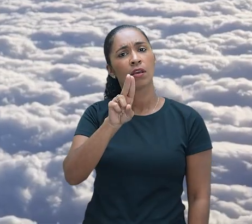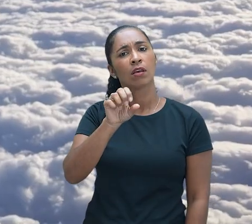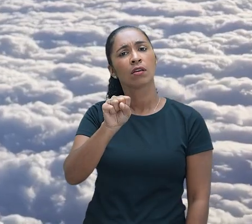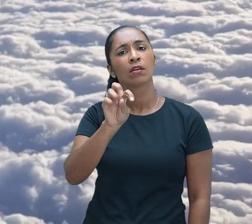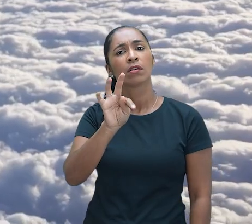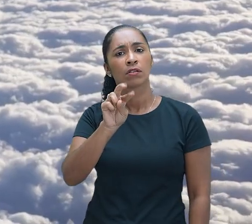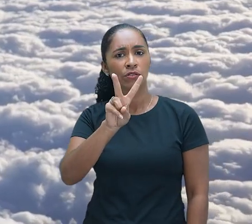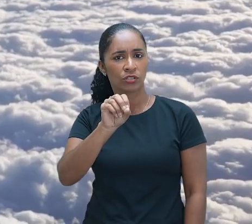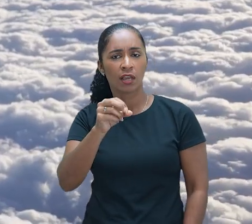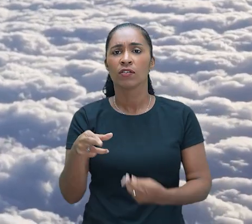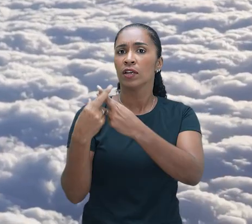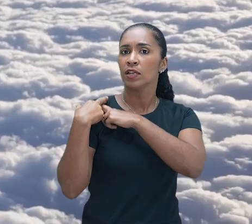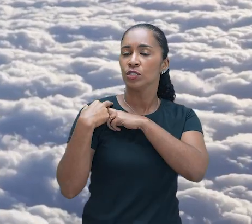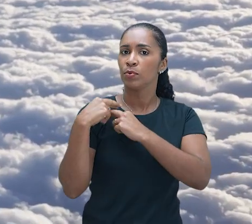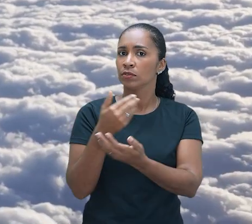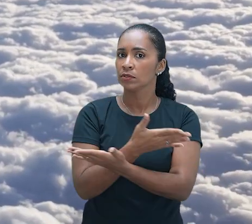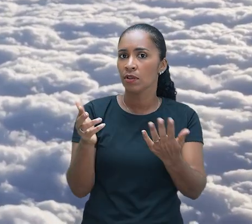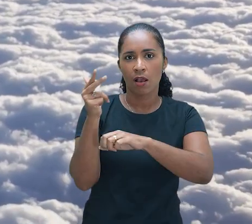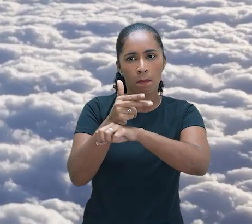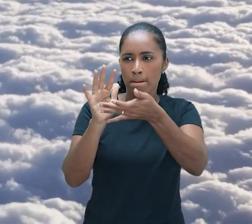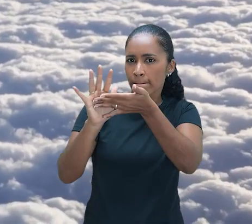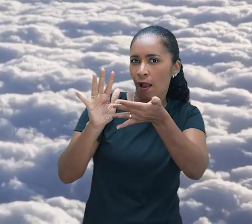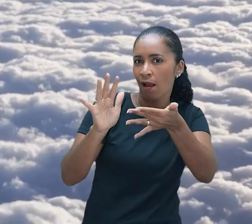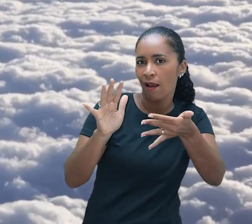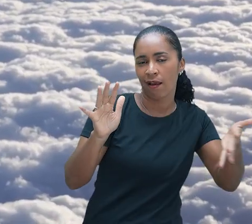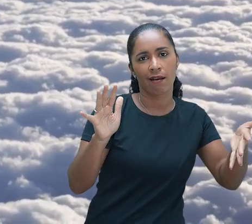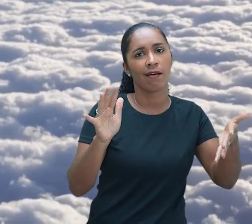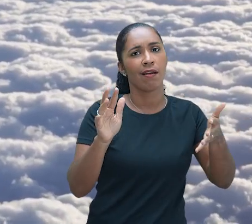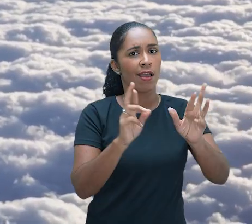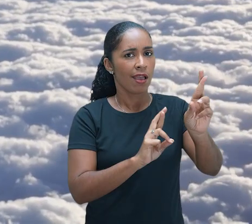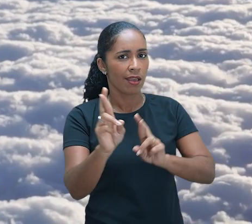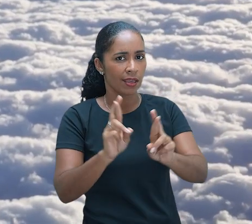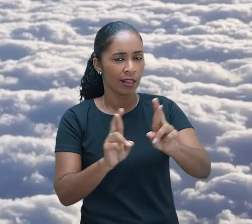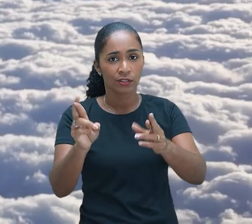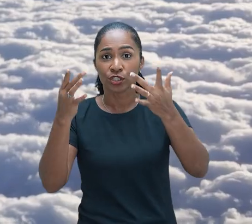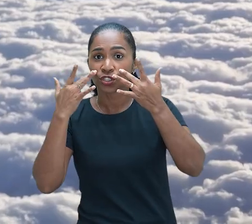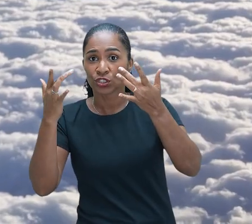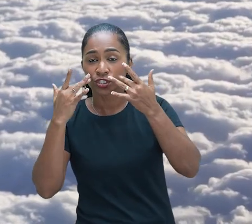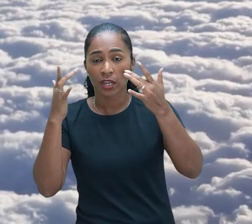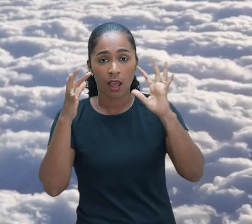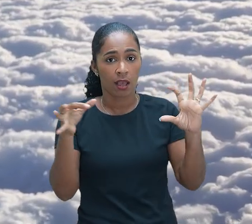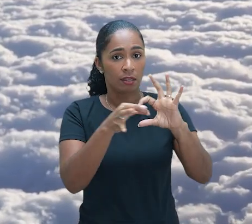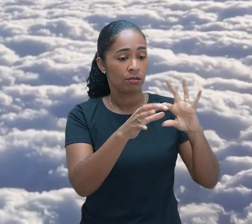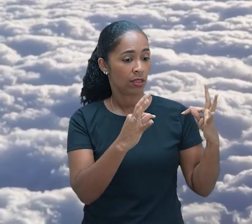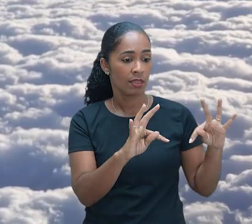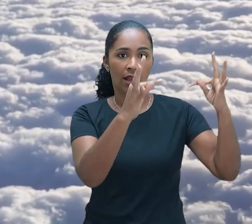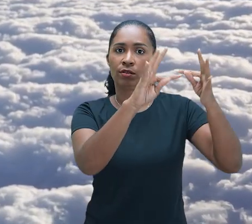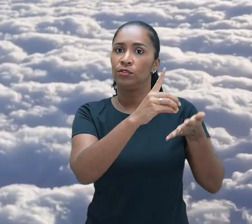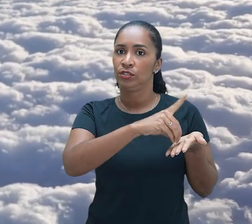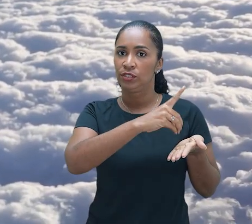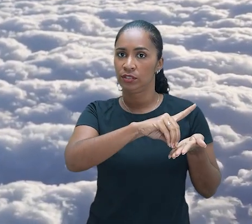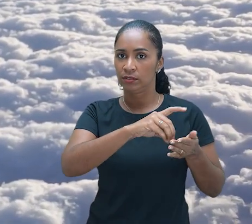Gustavo Henrique Lima Ferreira, responsável pela condução desta pequena jornada pelas relações entre o teatro e as